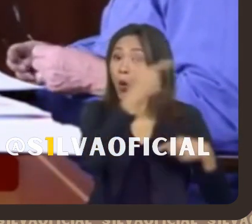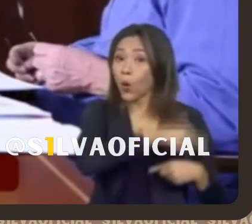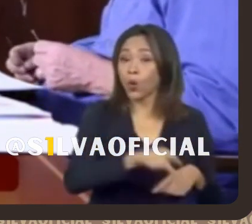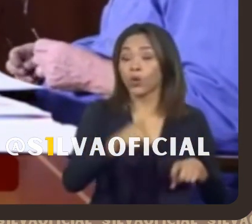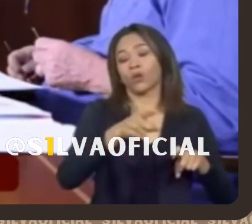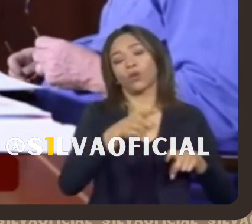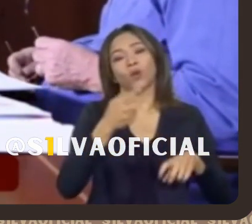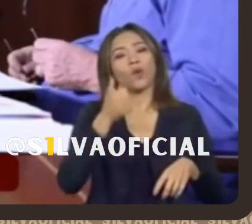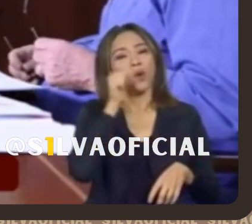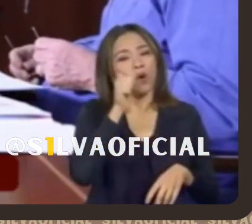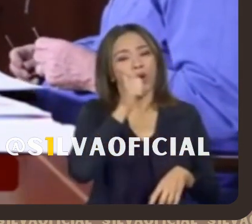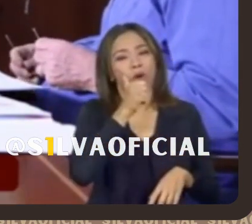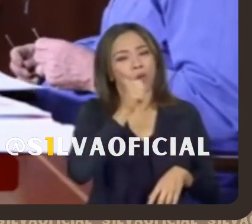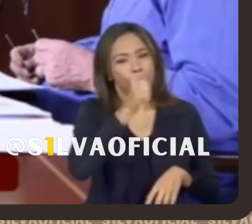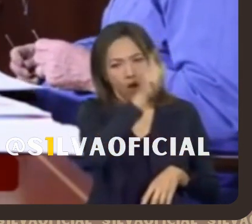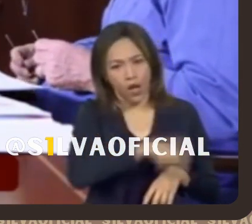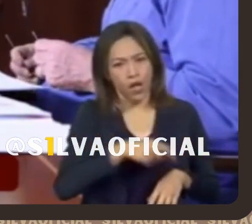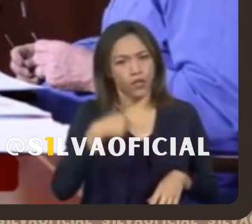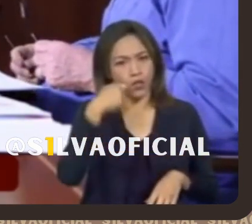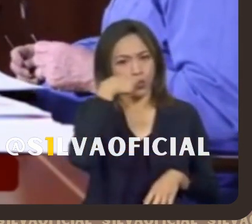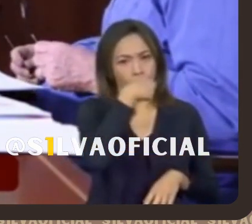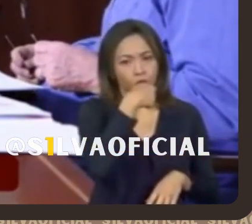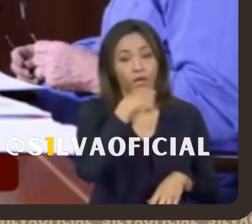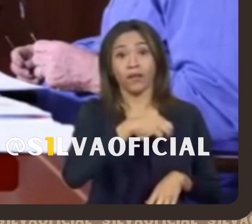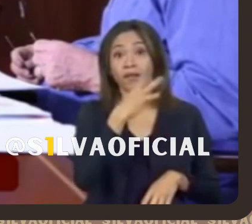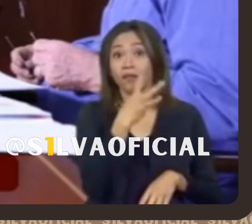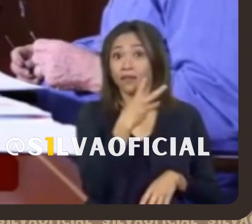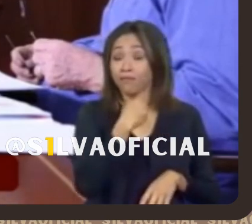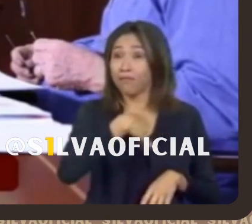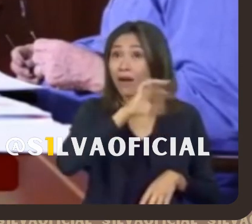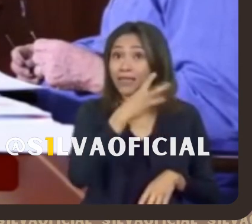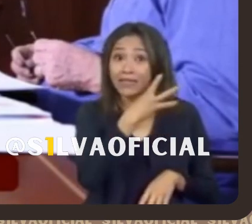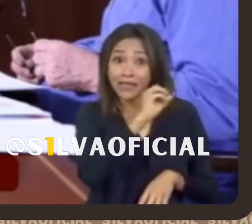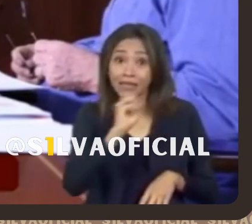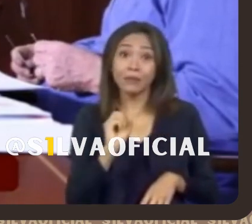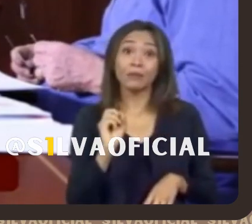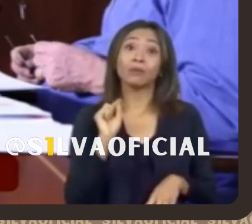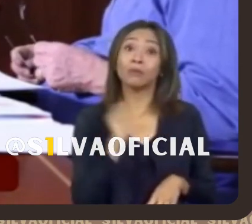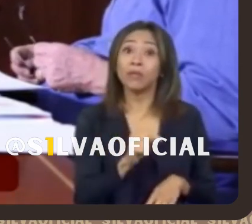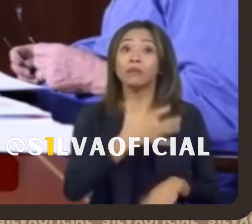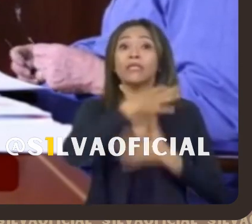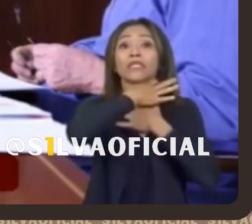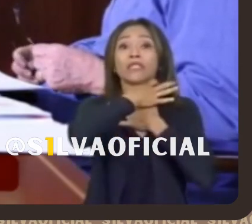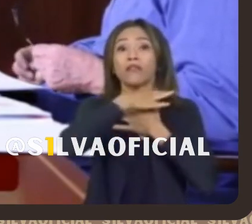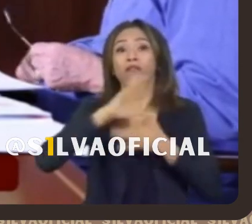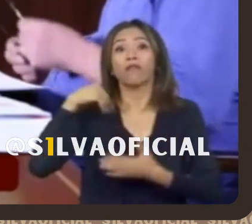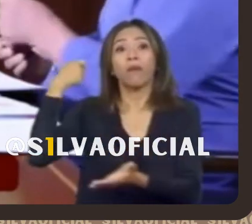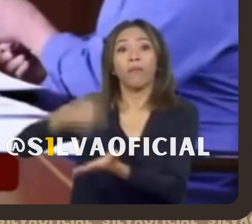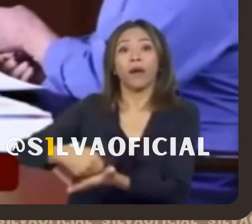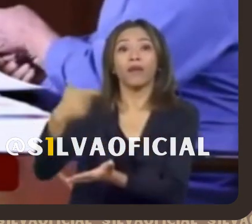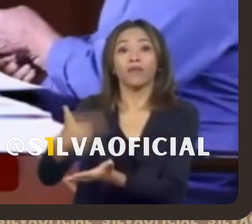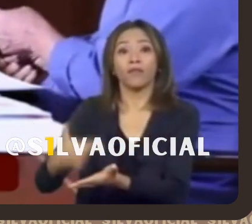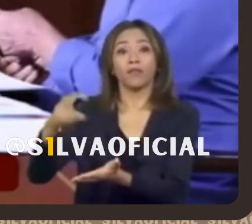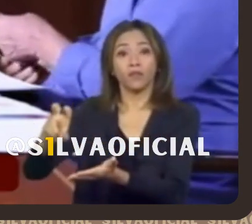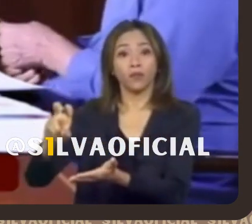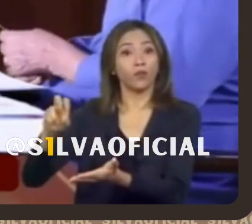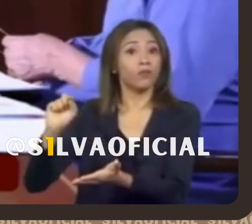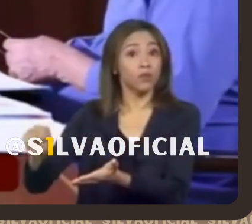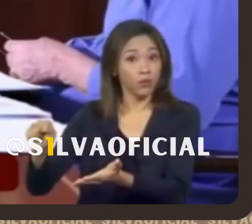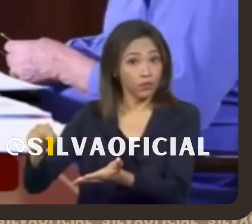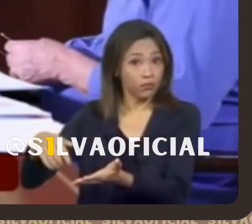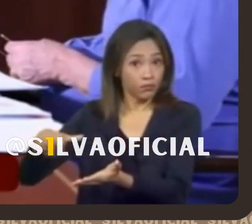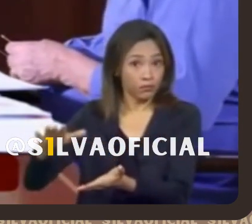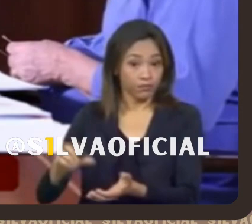mulher deve R 322.000 E vai pagar R 2 5.824 en quanto em quantos meses